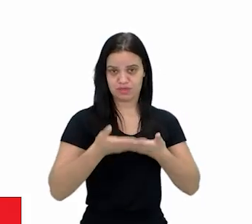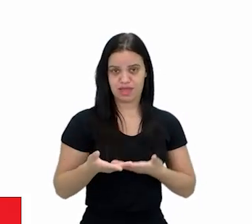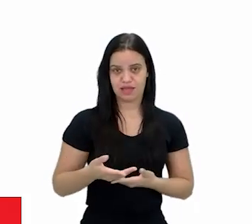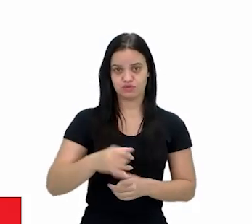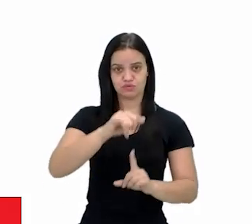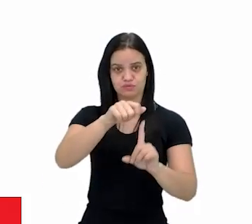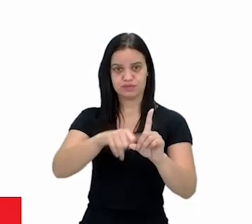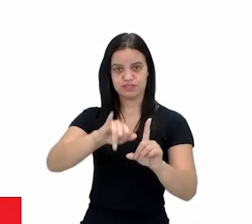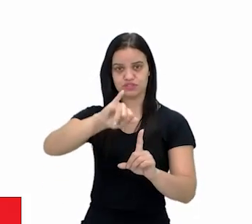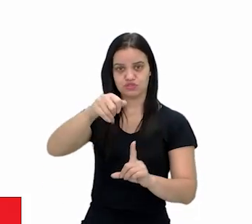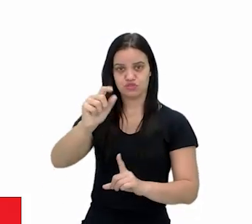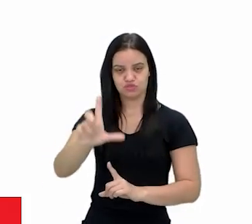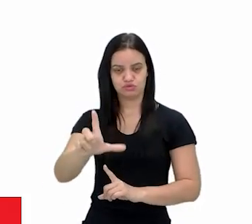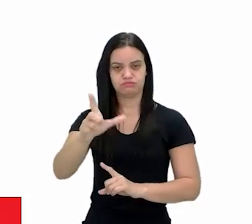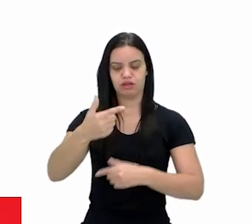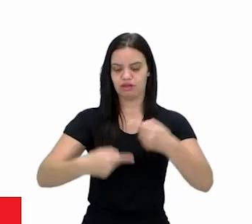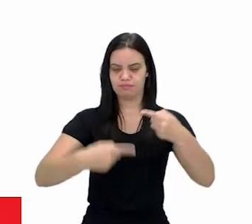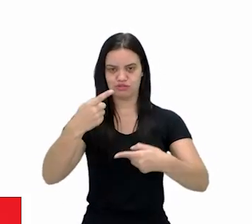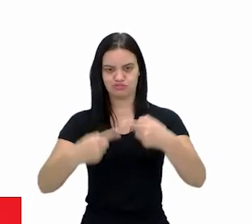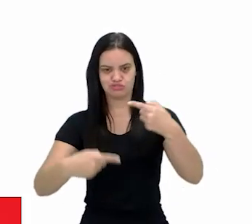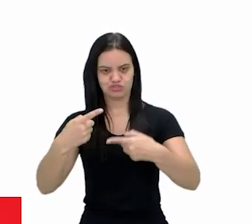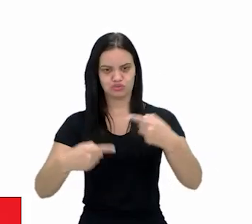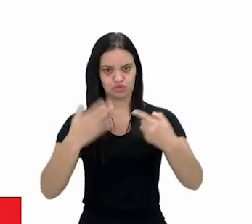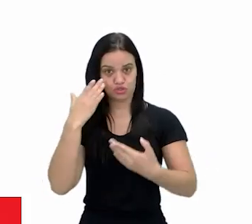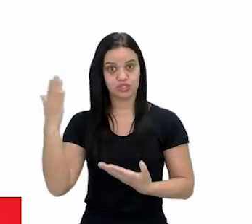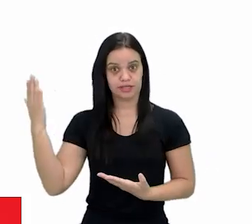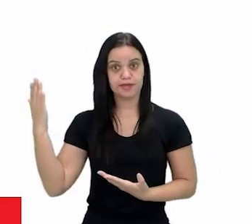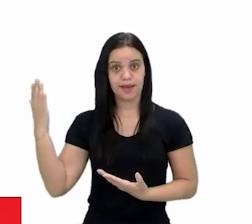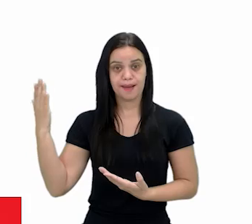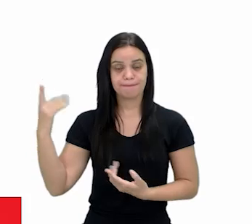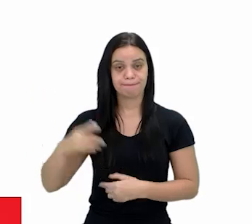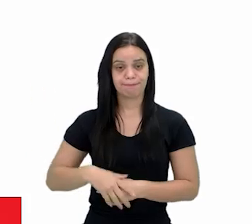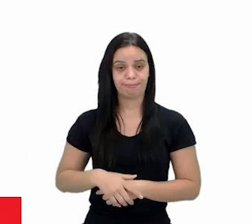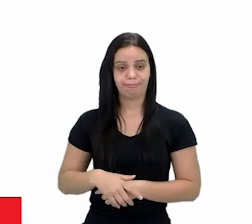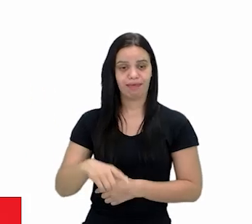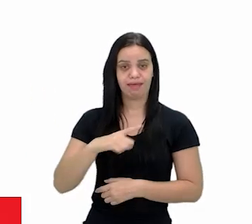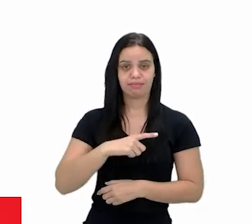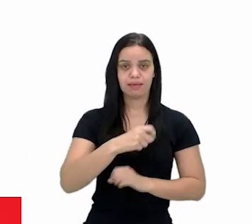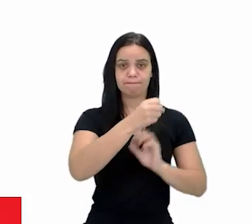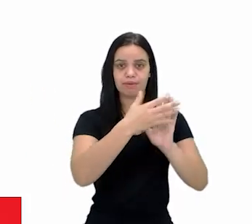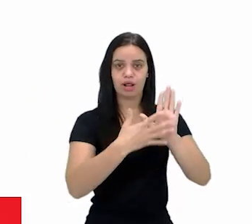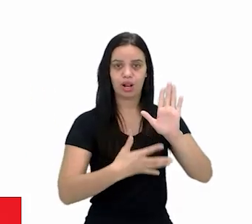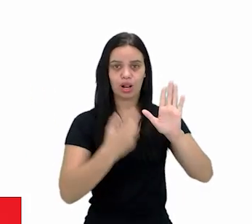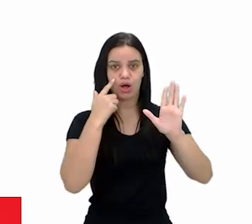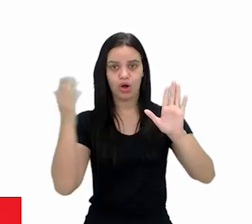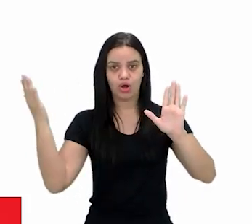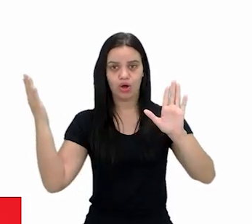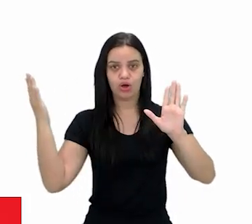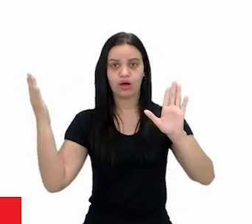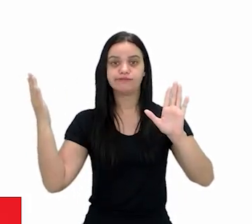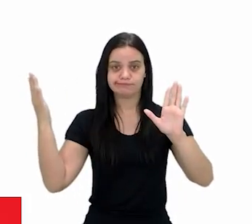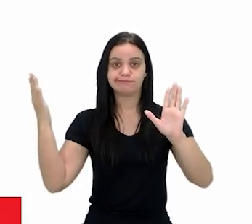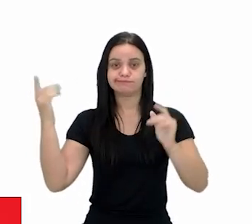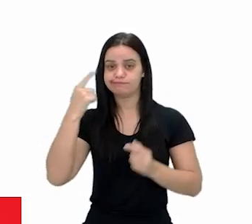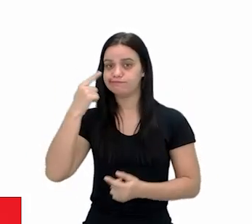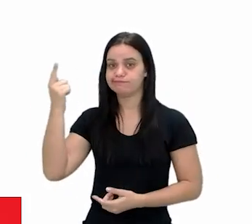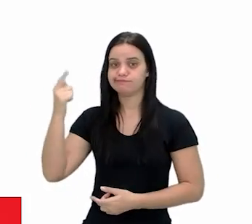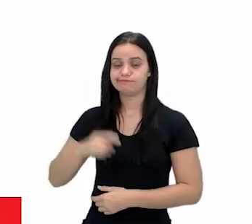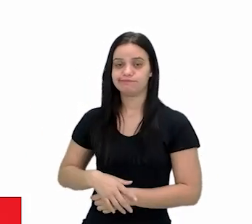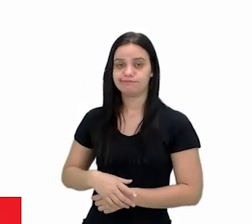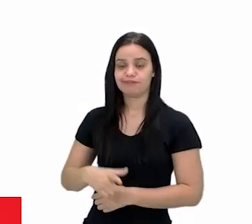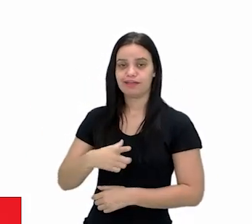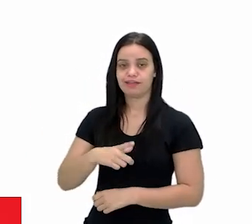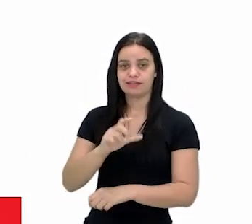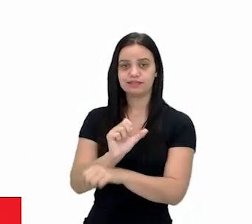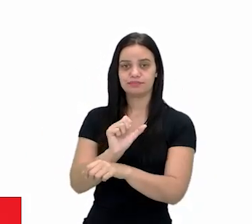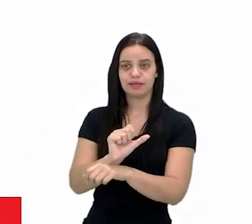né, discutir com a gente sobre Vivendo no Inferno, dos Racionais. Tá? Então, a gente vai fazer uma pequena pausa. Em junho, nós não